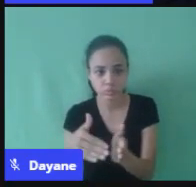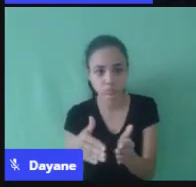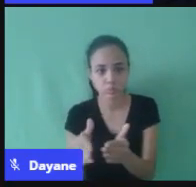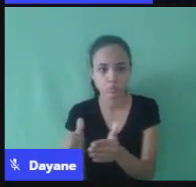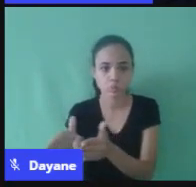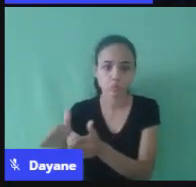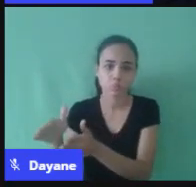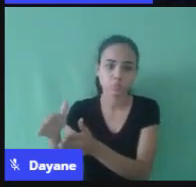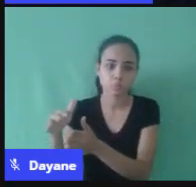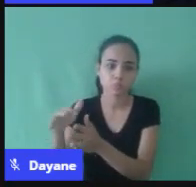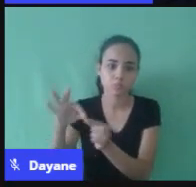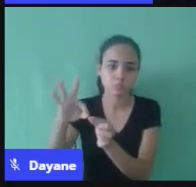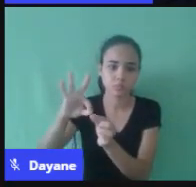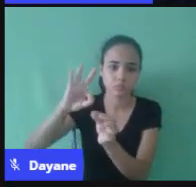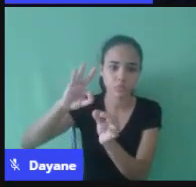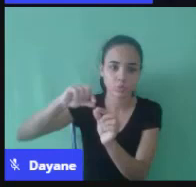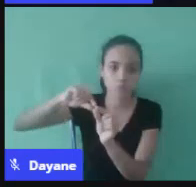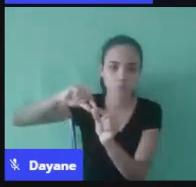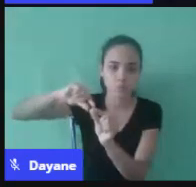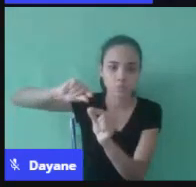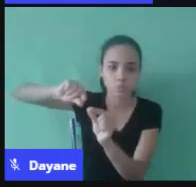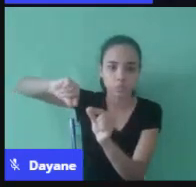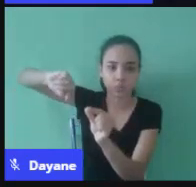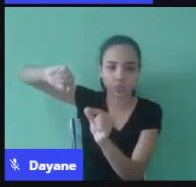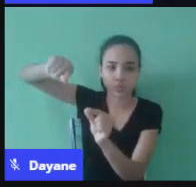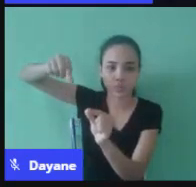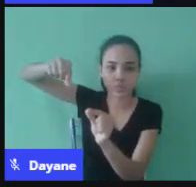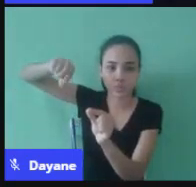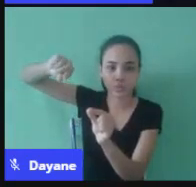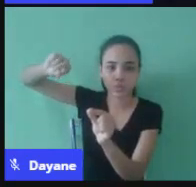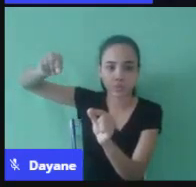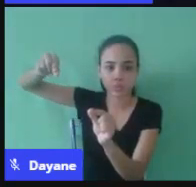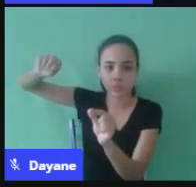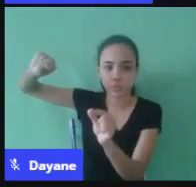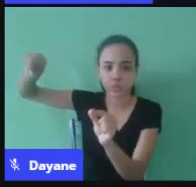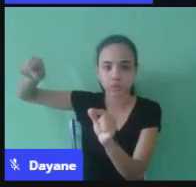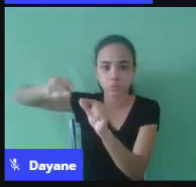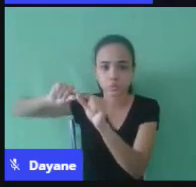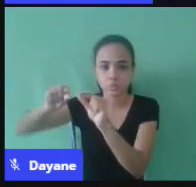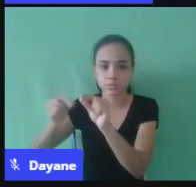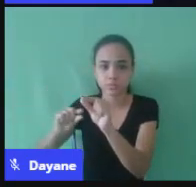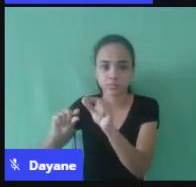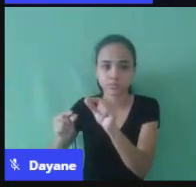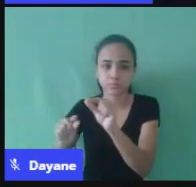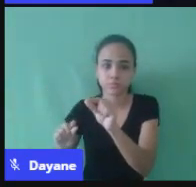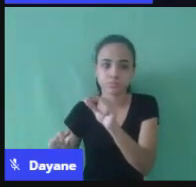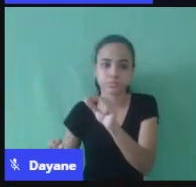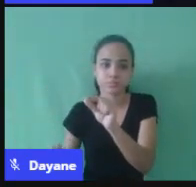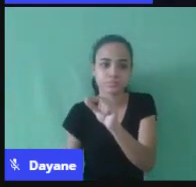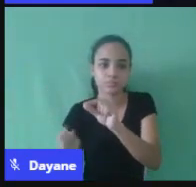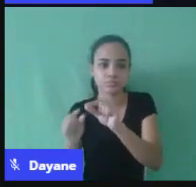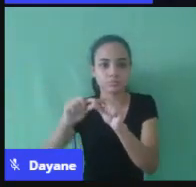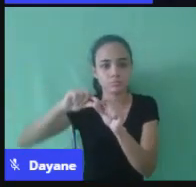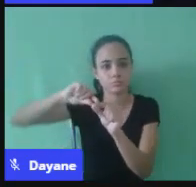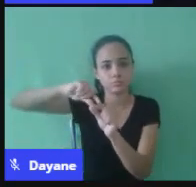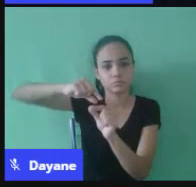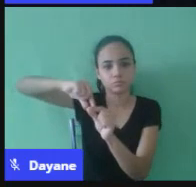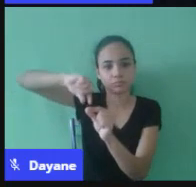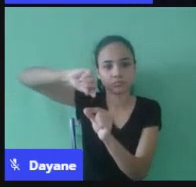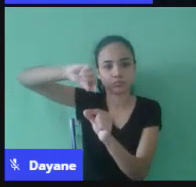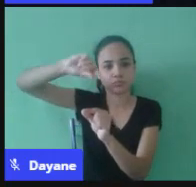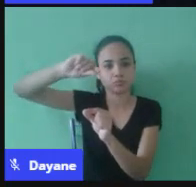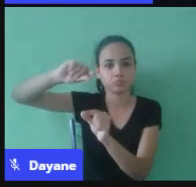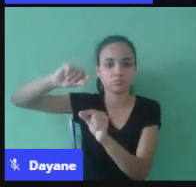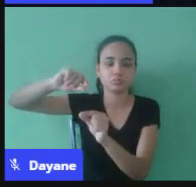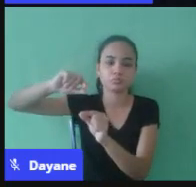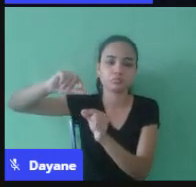mesmo delimitando essas regiões. Então, as regiões urbanas são decorrentes, né, os seus nomes são decorrentes